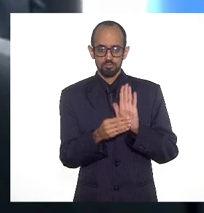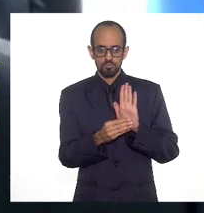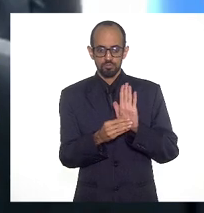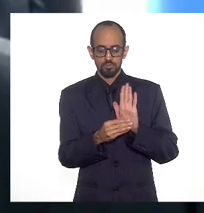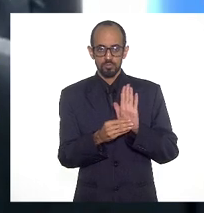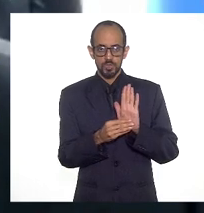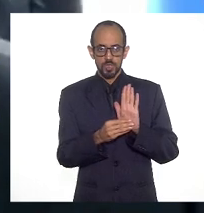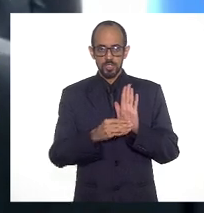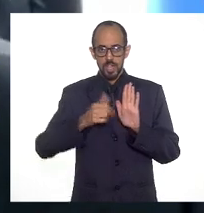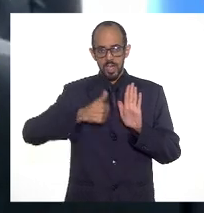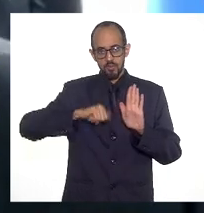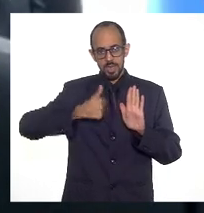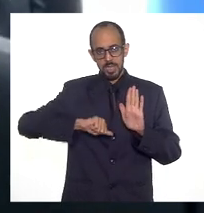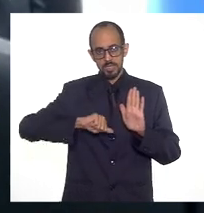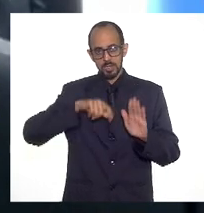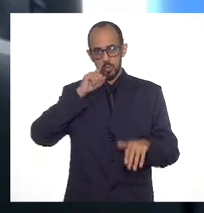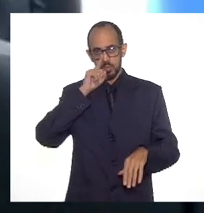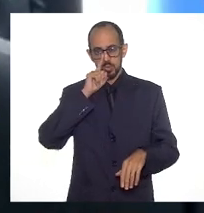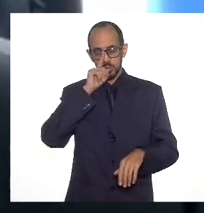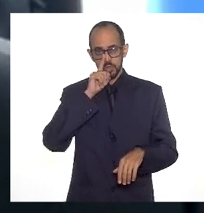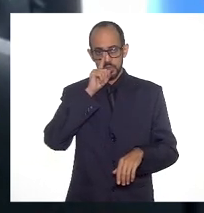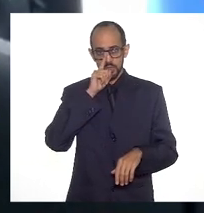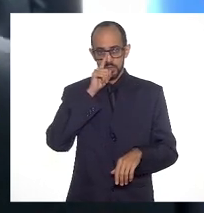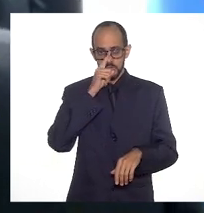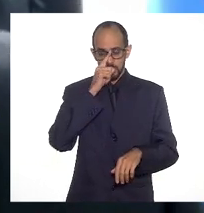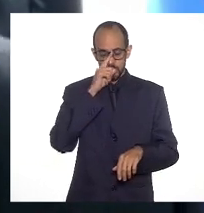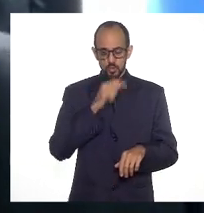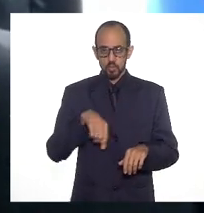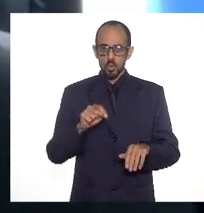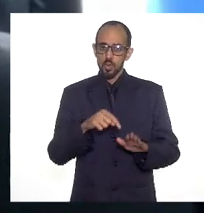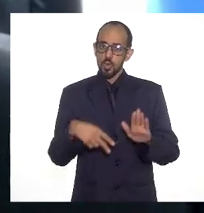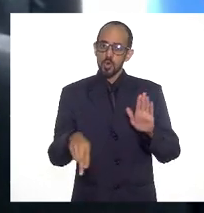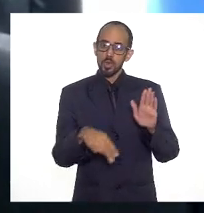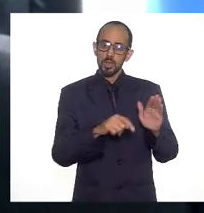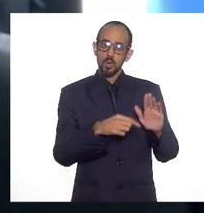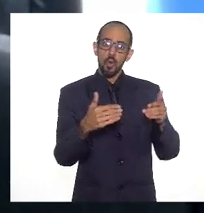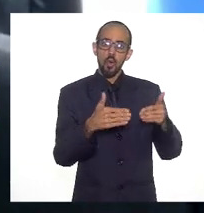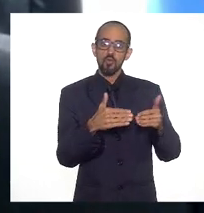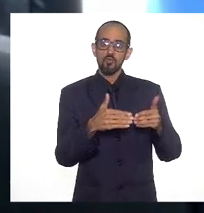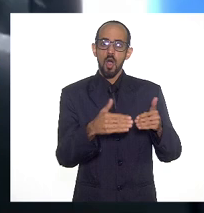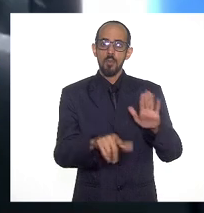Nacional de Avaliação de Risco, previsto na Lei Federal número